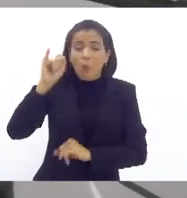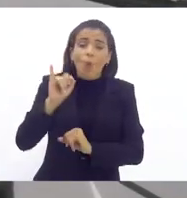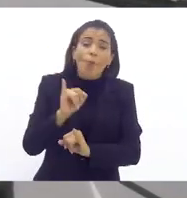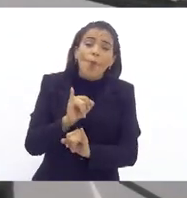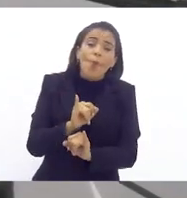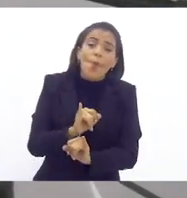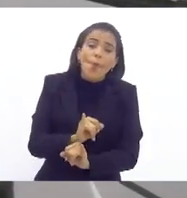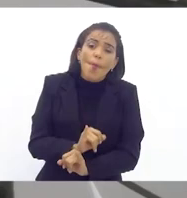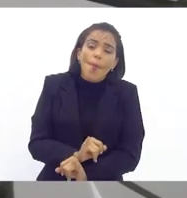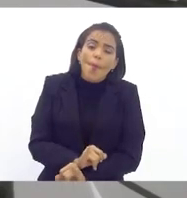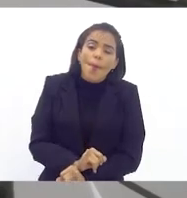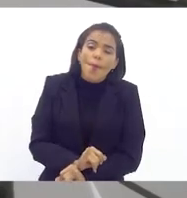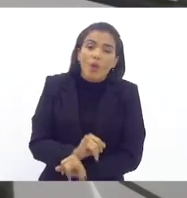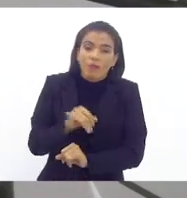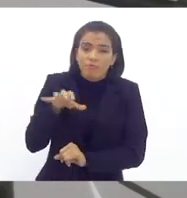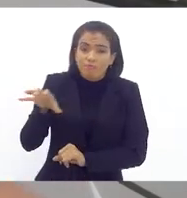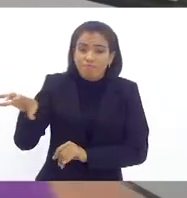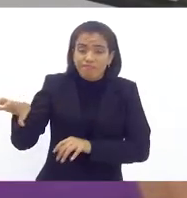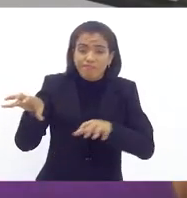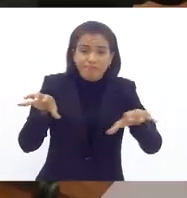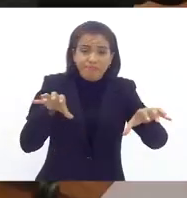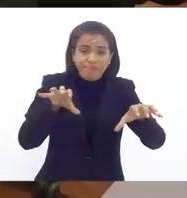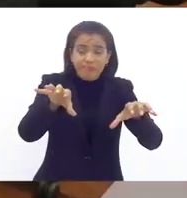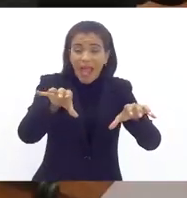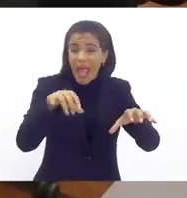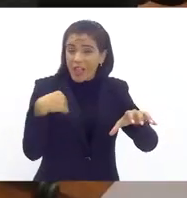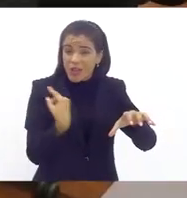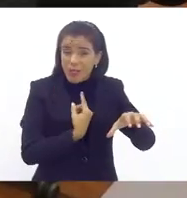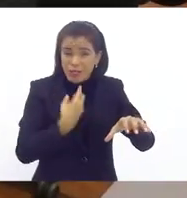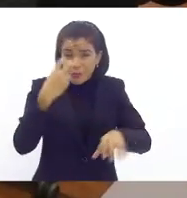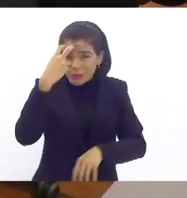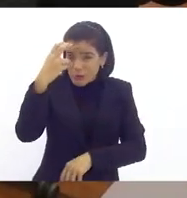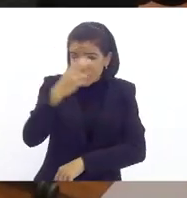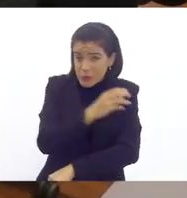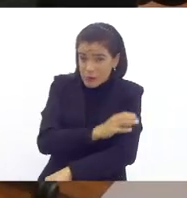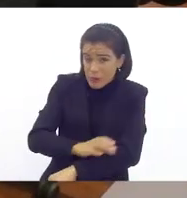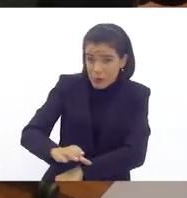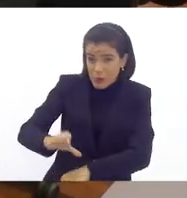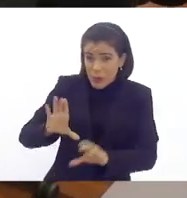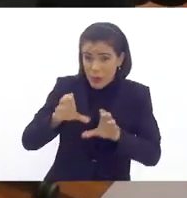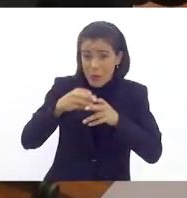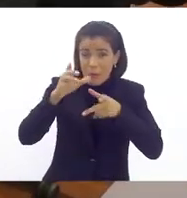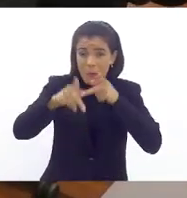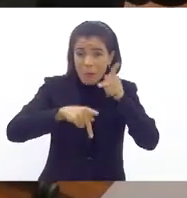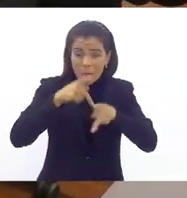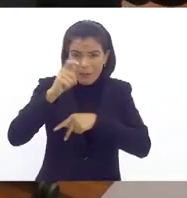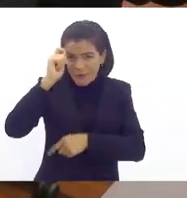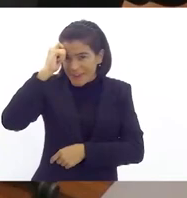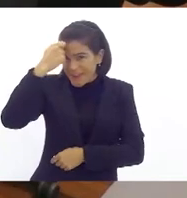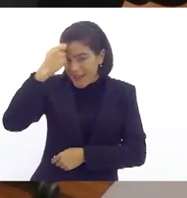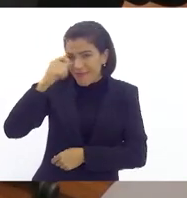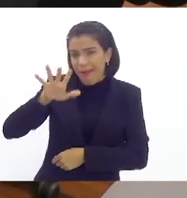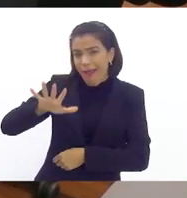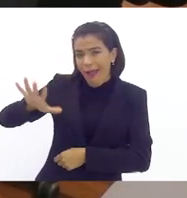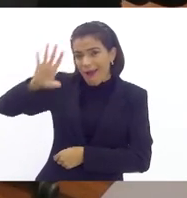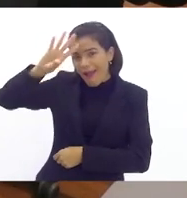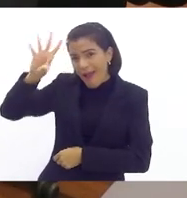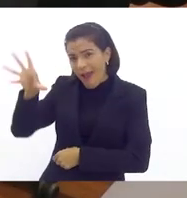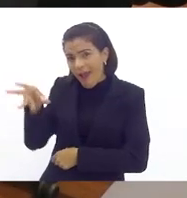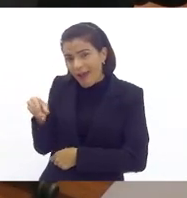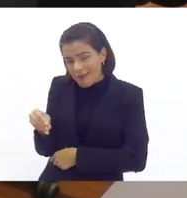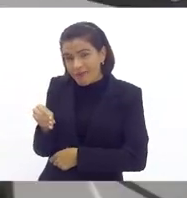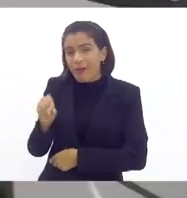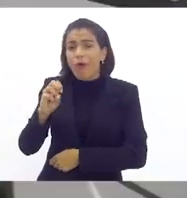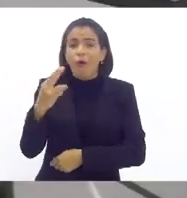desnutrida nos espaços. Quando, na verdade, a nossa cultura, o povo negro, seja lá na Terra África, Terra original,